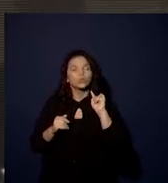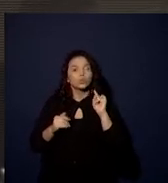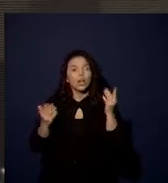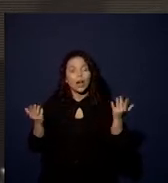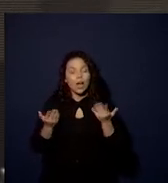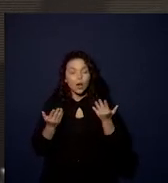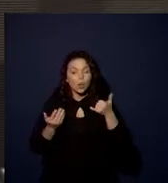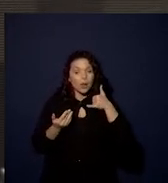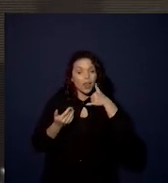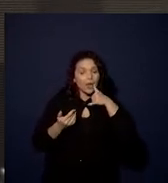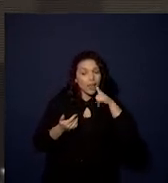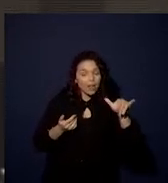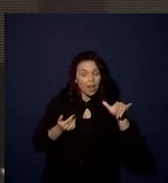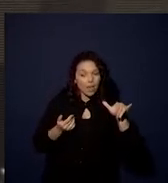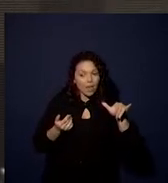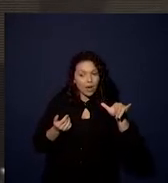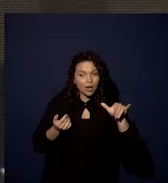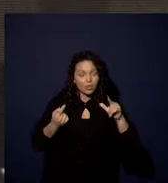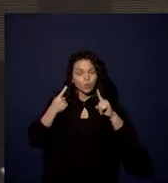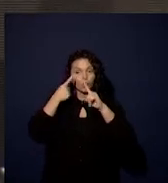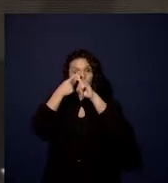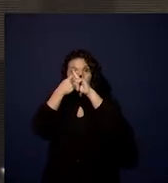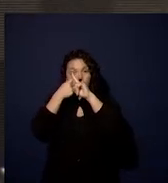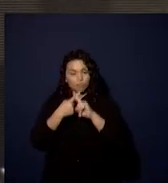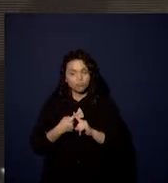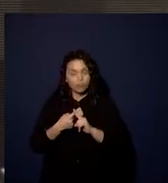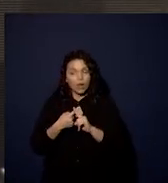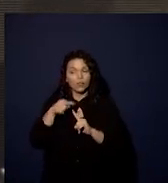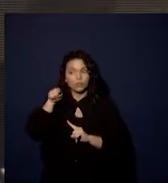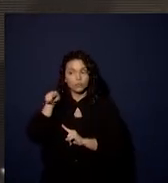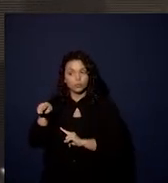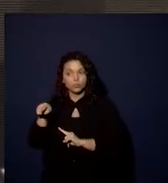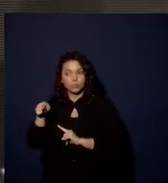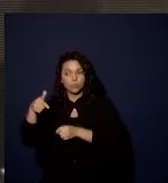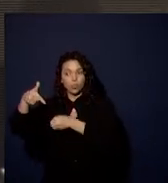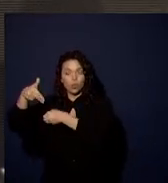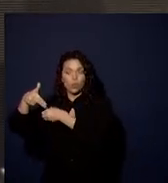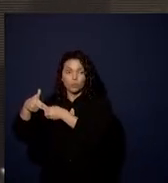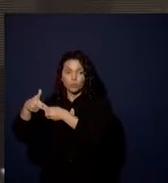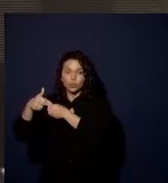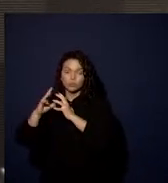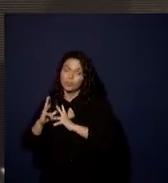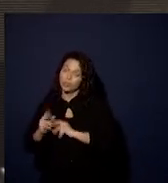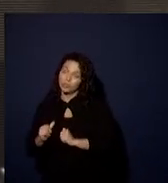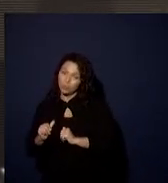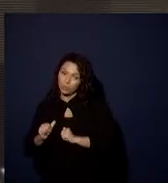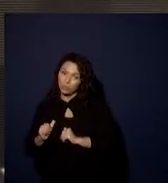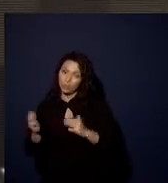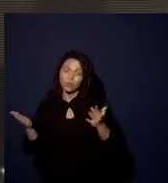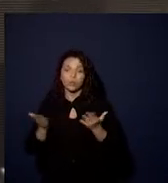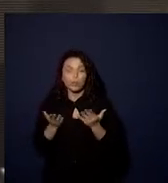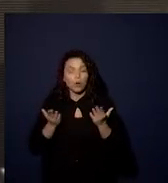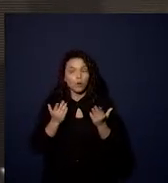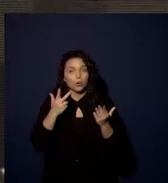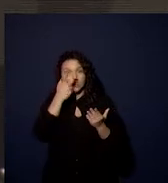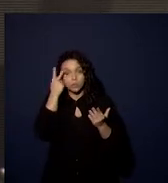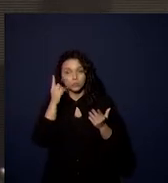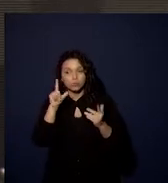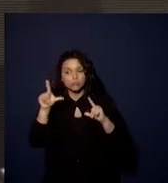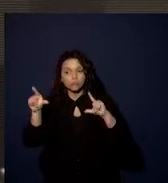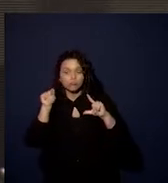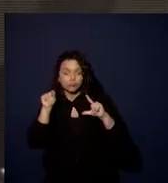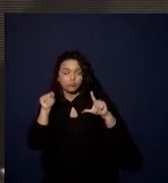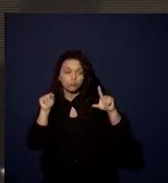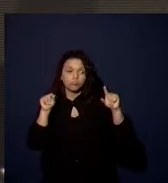elétrico versus combustível líquido você já tem um arbitragem presente hoje e que de uma forma